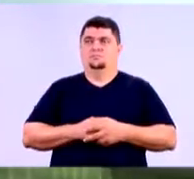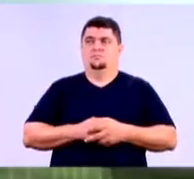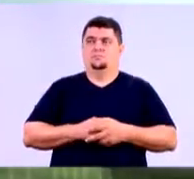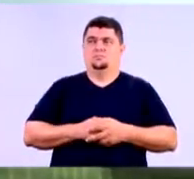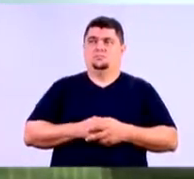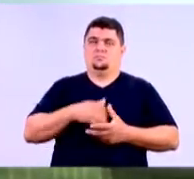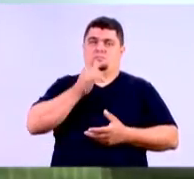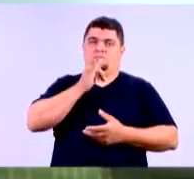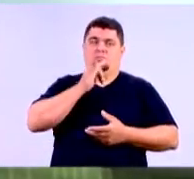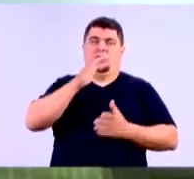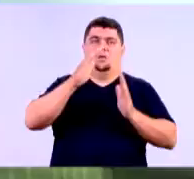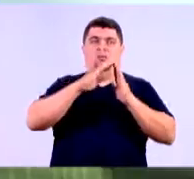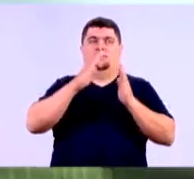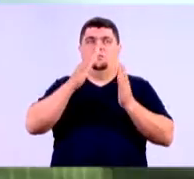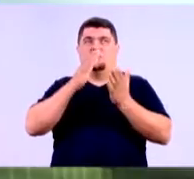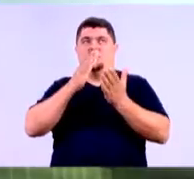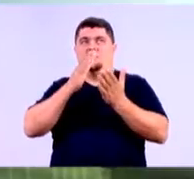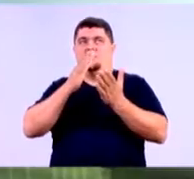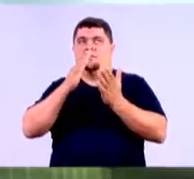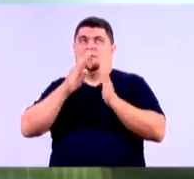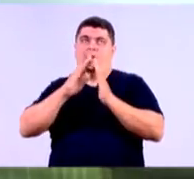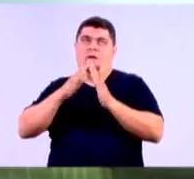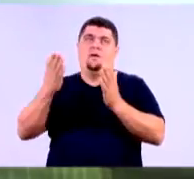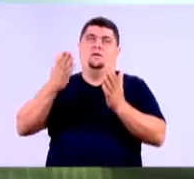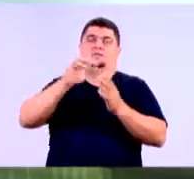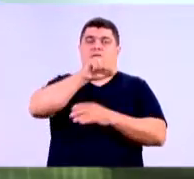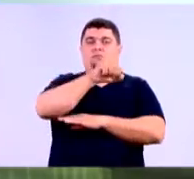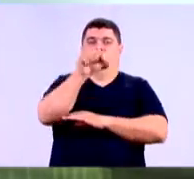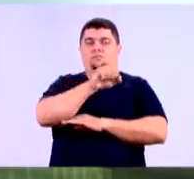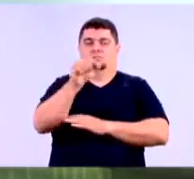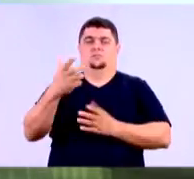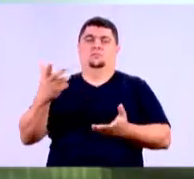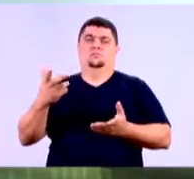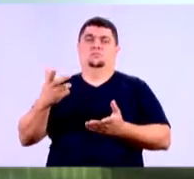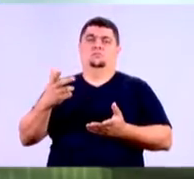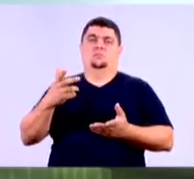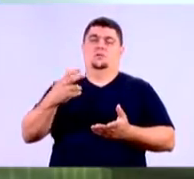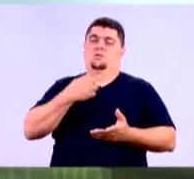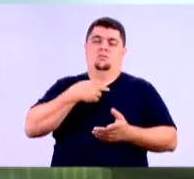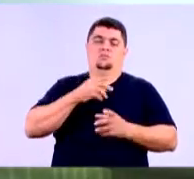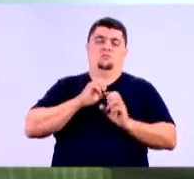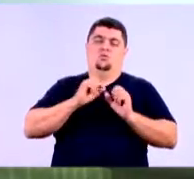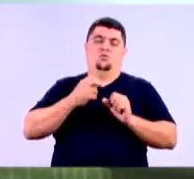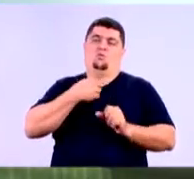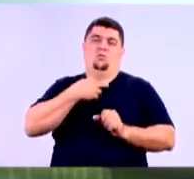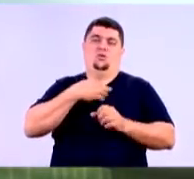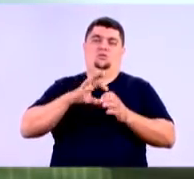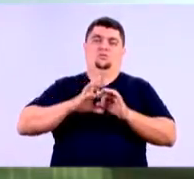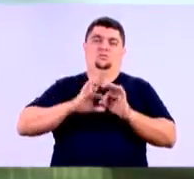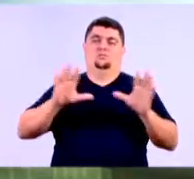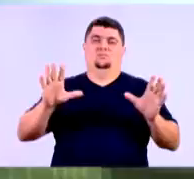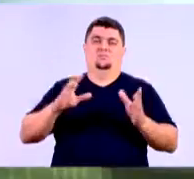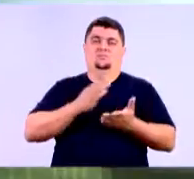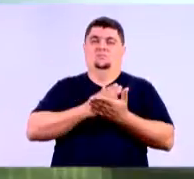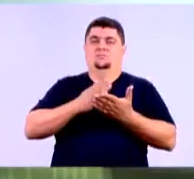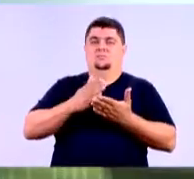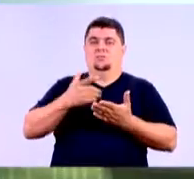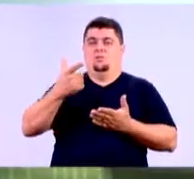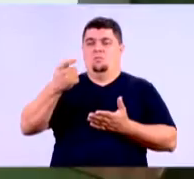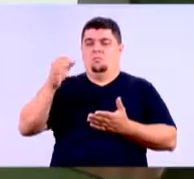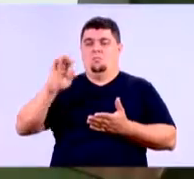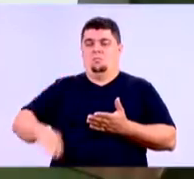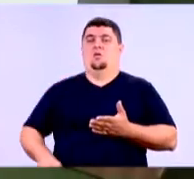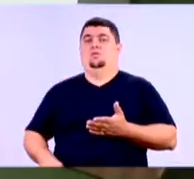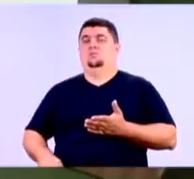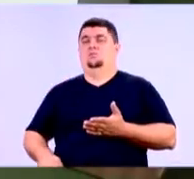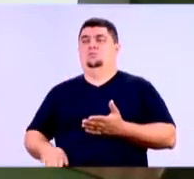exemplo casa e automóvel, quem tem mais de 20% da renda comprometido com isso, eu não vendo a prazo. Só para quem tem menos de 20%.